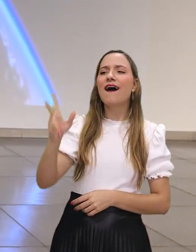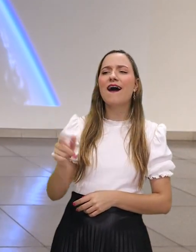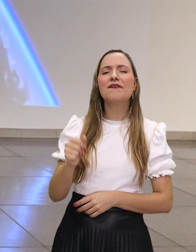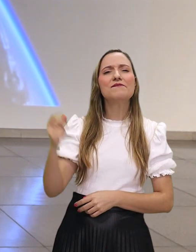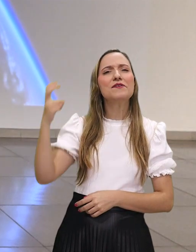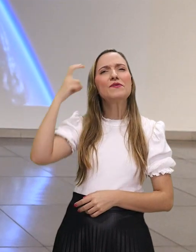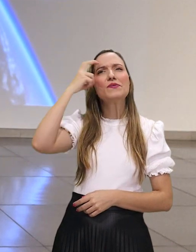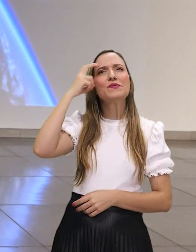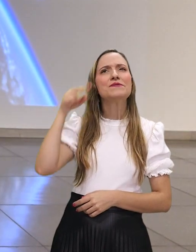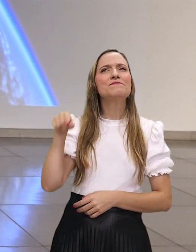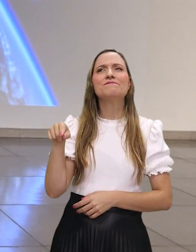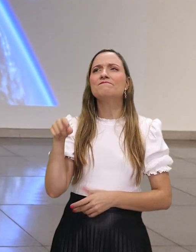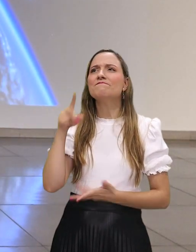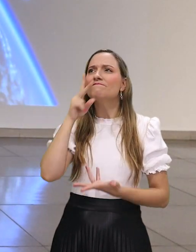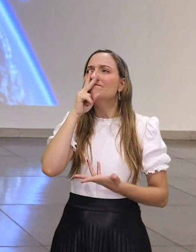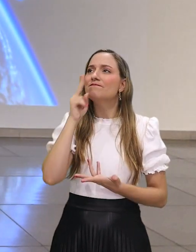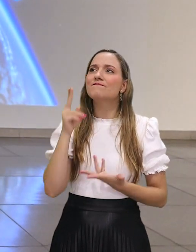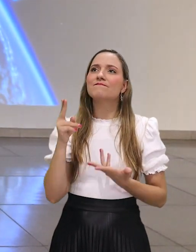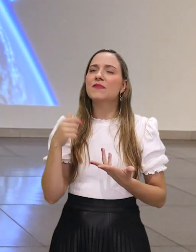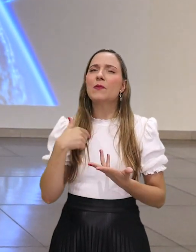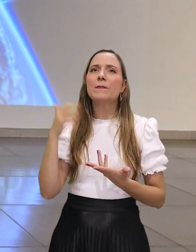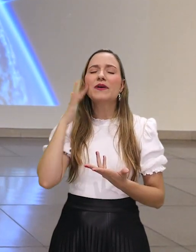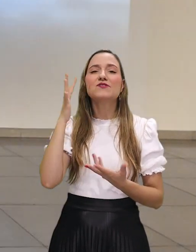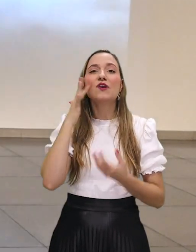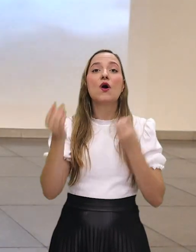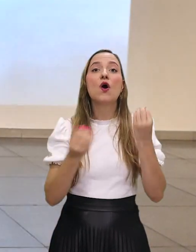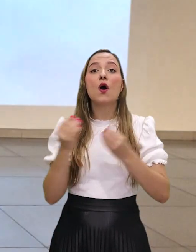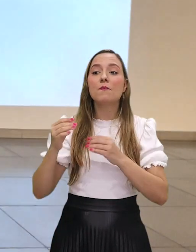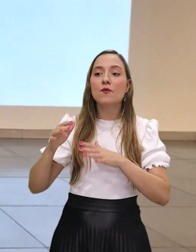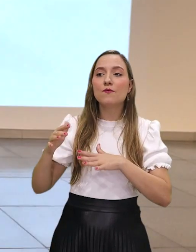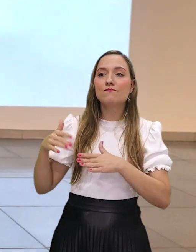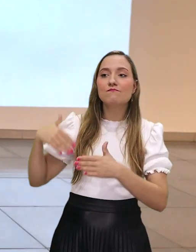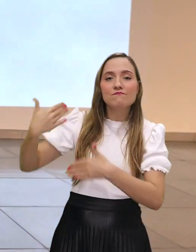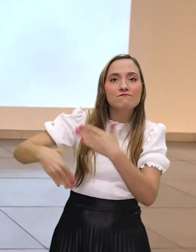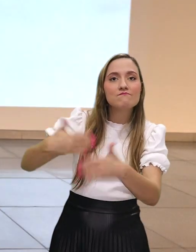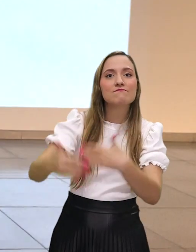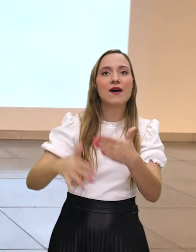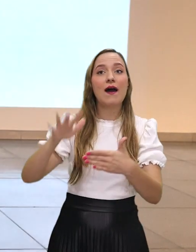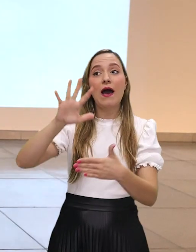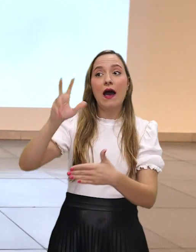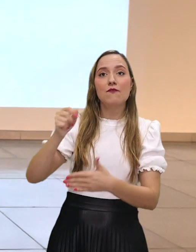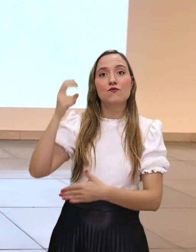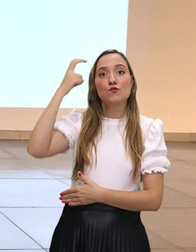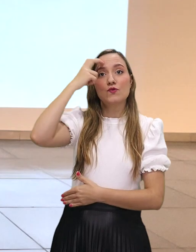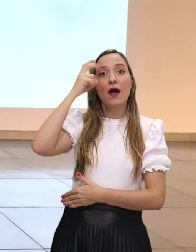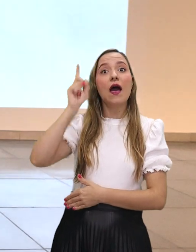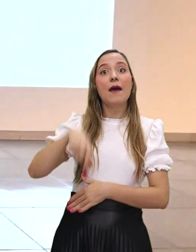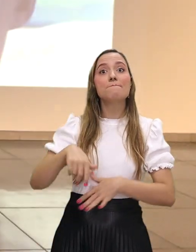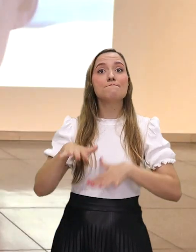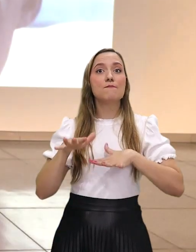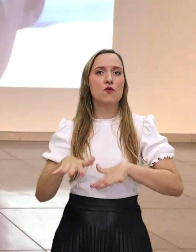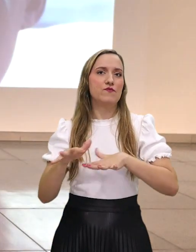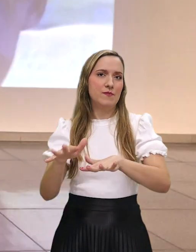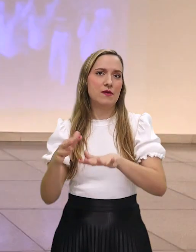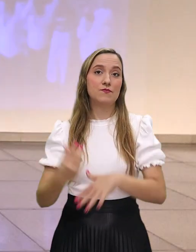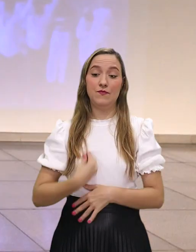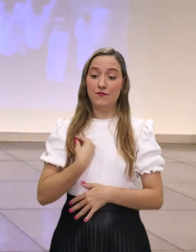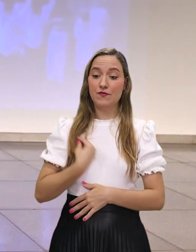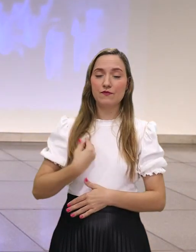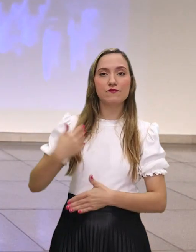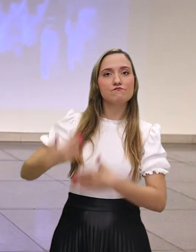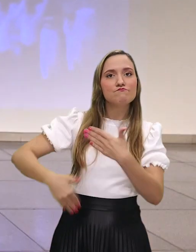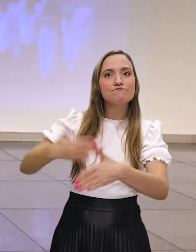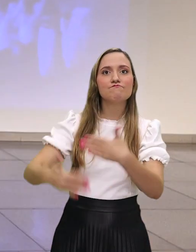pensar o movimento afrofuturista como algo em movimento, como algo em exercício, daí colocar como se fosse